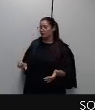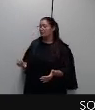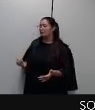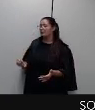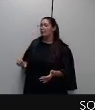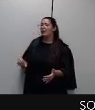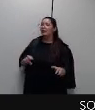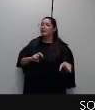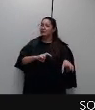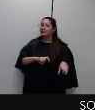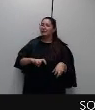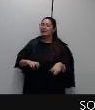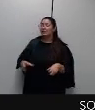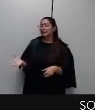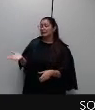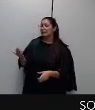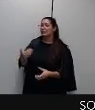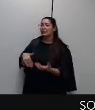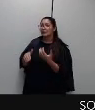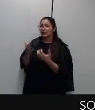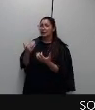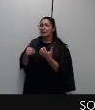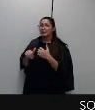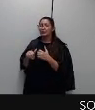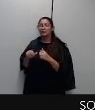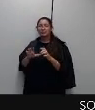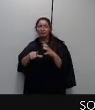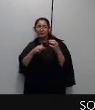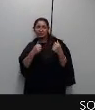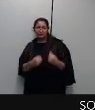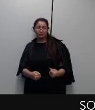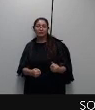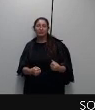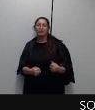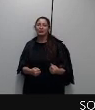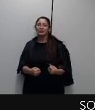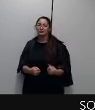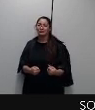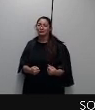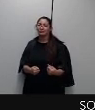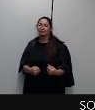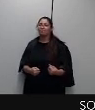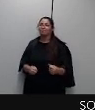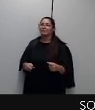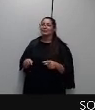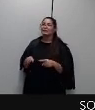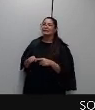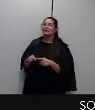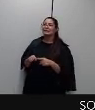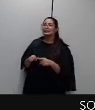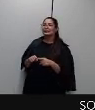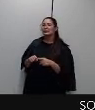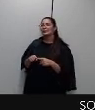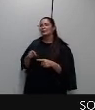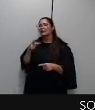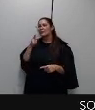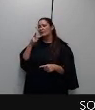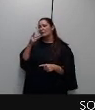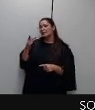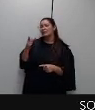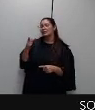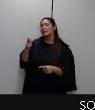Ou entendeu que não é possível garantir a dúplice nesses termos ali então como já antecipei pedir